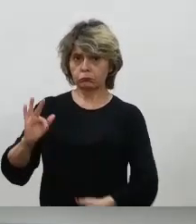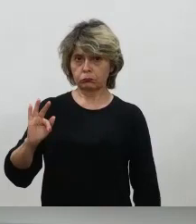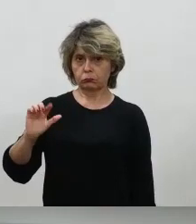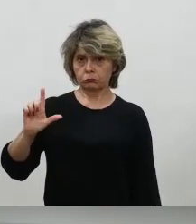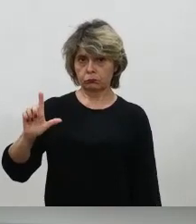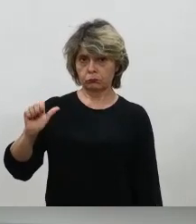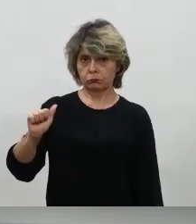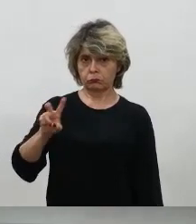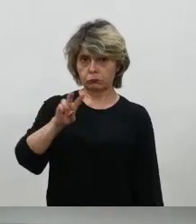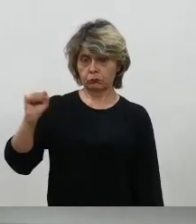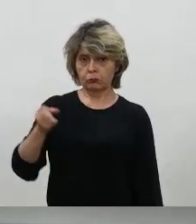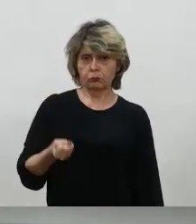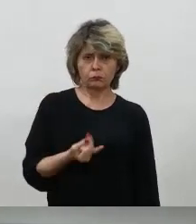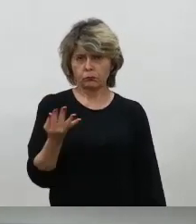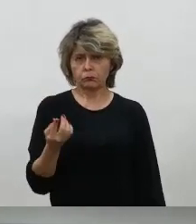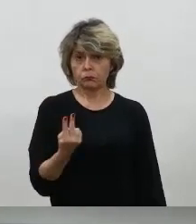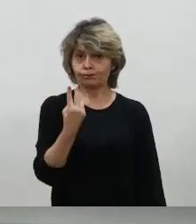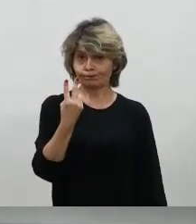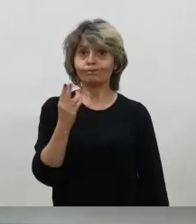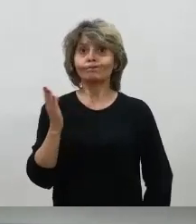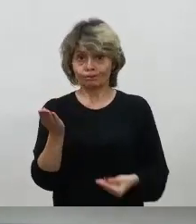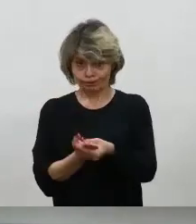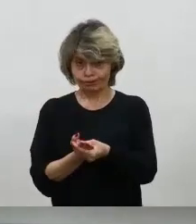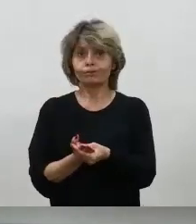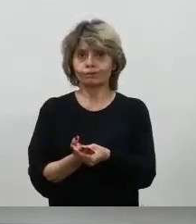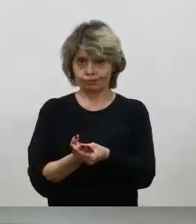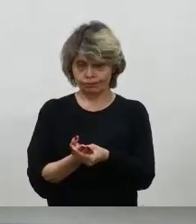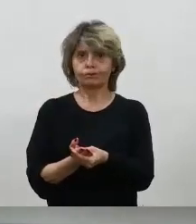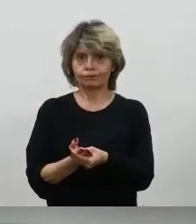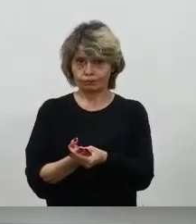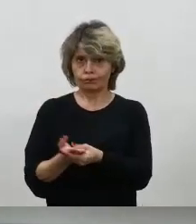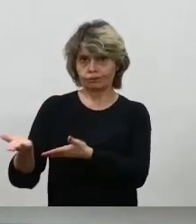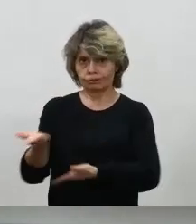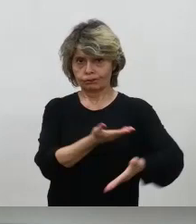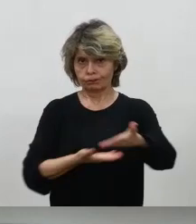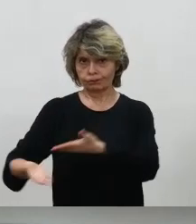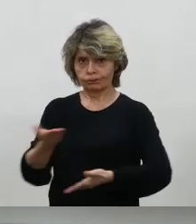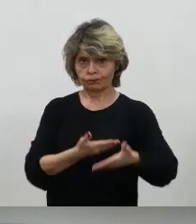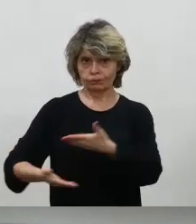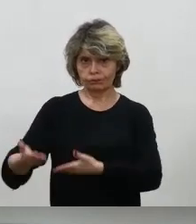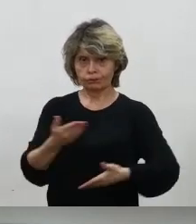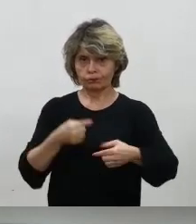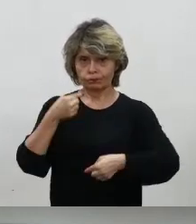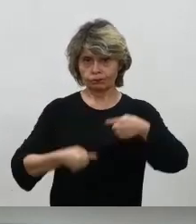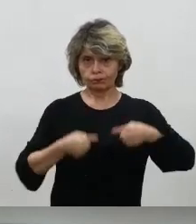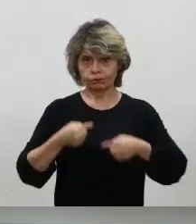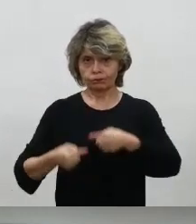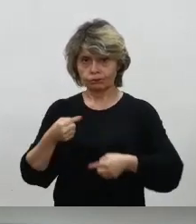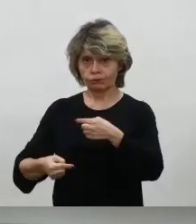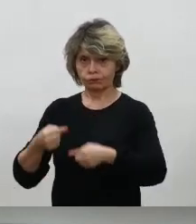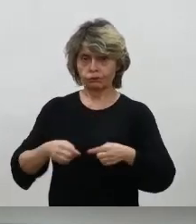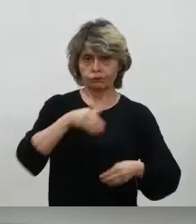dois processos em discussão dois processos no sistema de tramitação do Conselheiro Flávio Luna